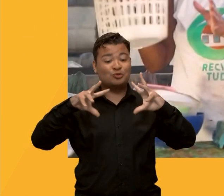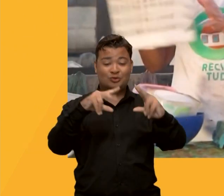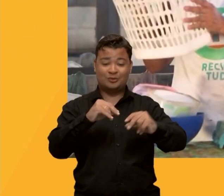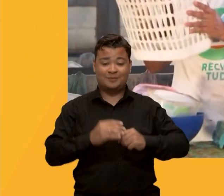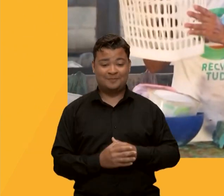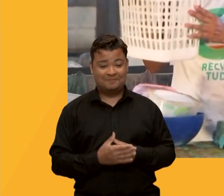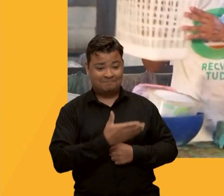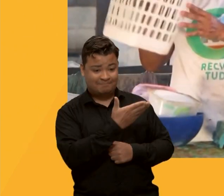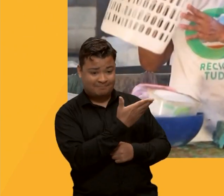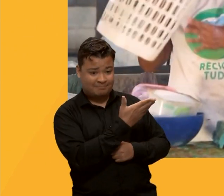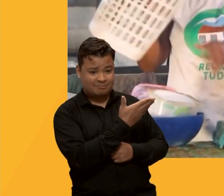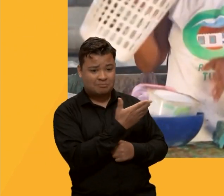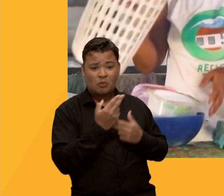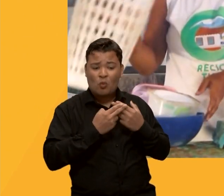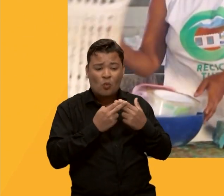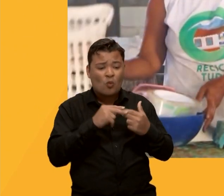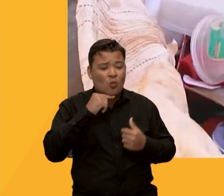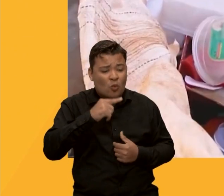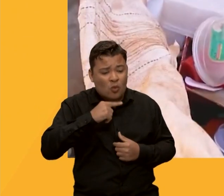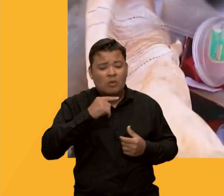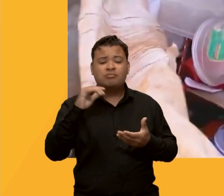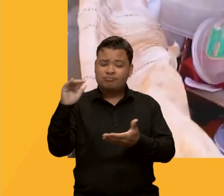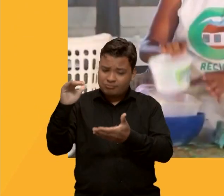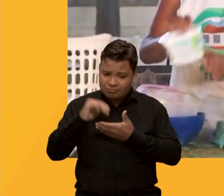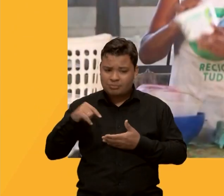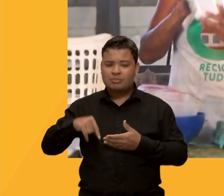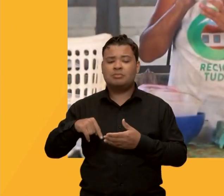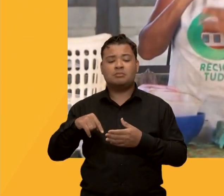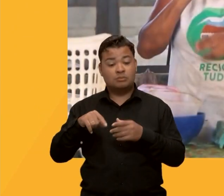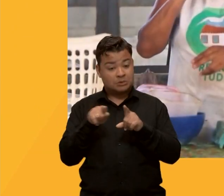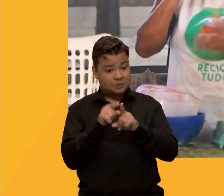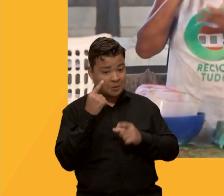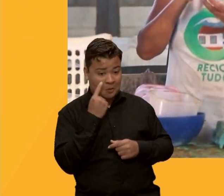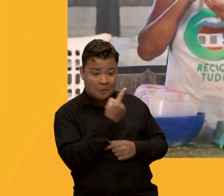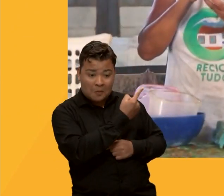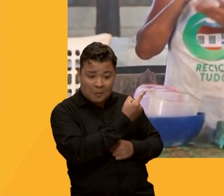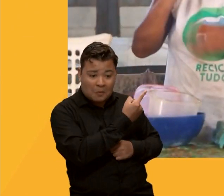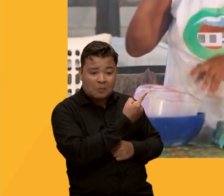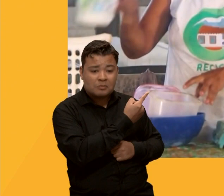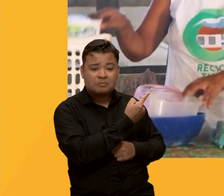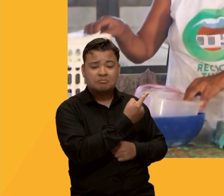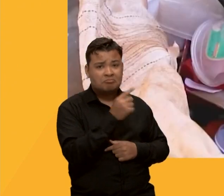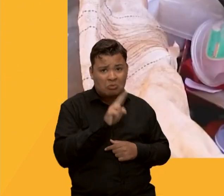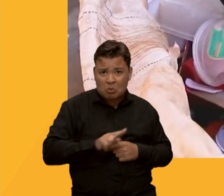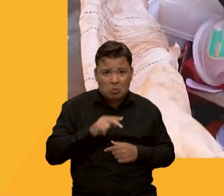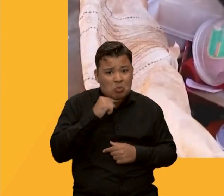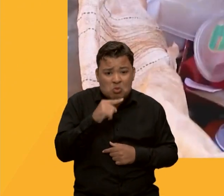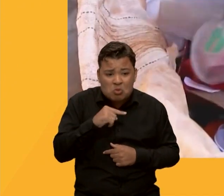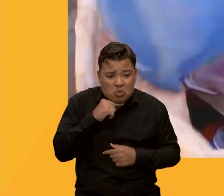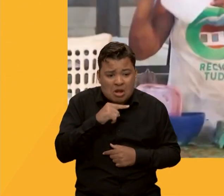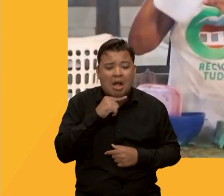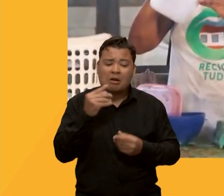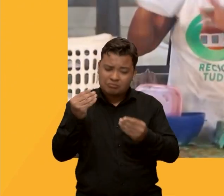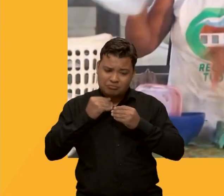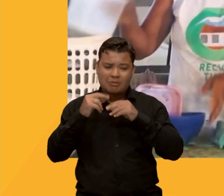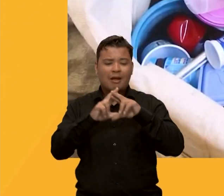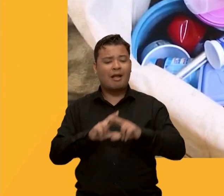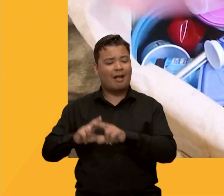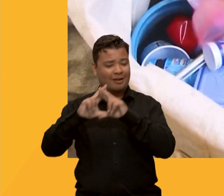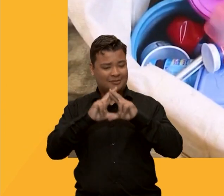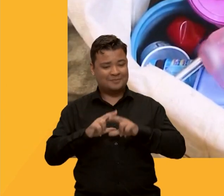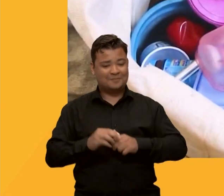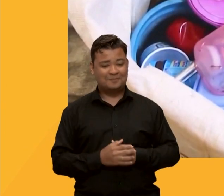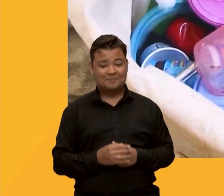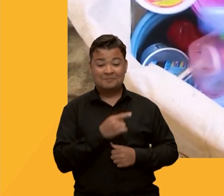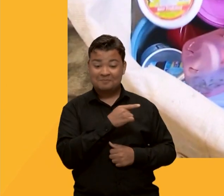Balde bacia. Se não tiver mais utilidade para vocês, manda pra gente. Esse aqui também, essas vasilhas de plástico, não tem mais utilidade na sua cozinha. Esses aqui,